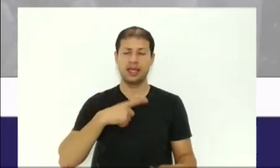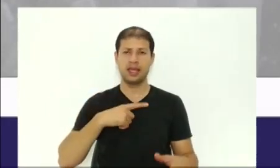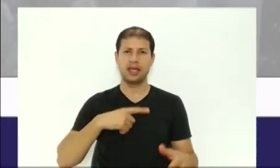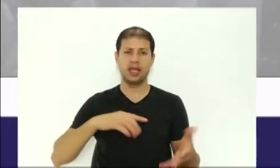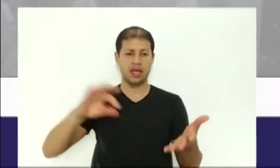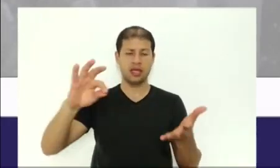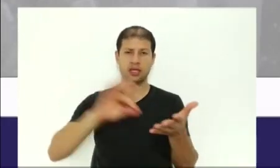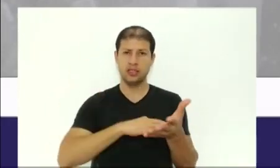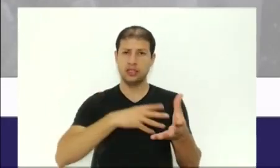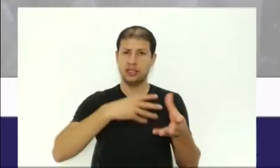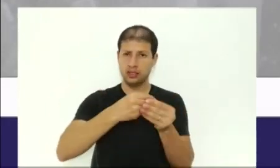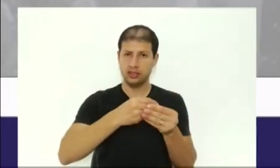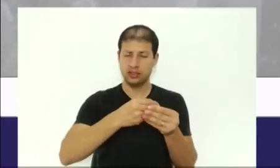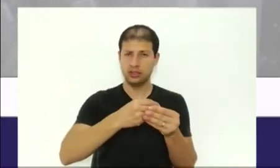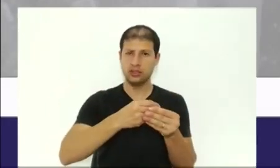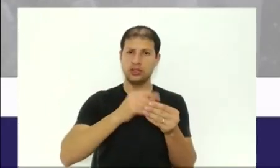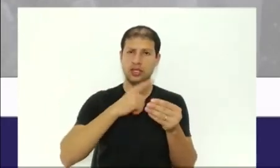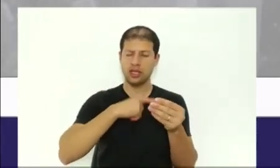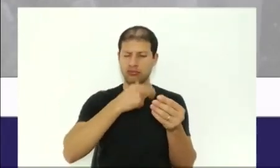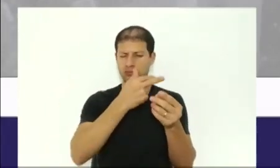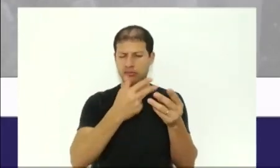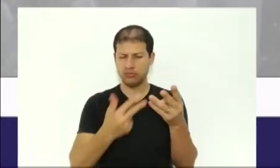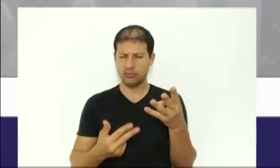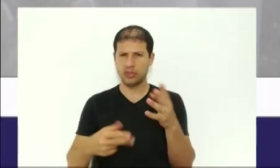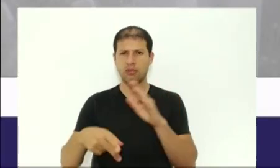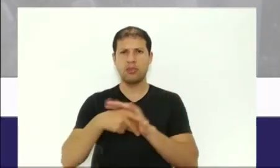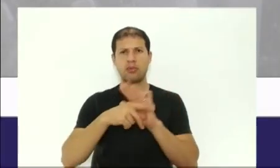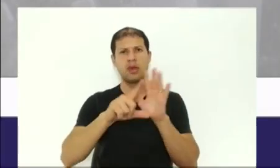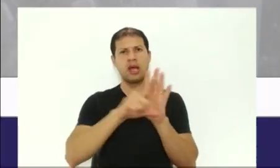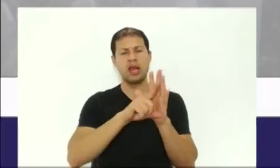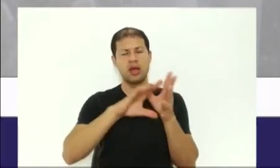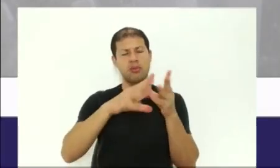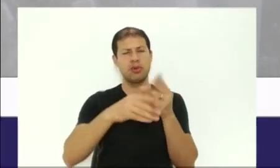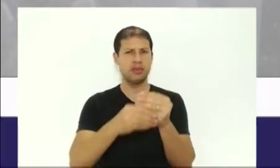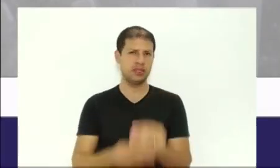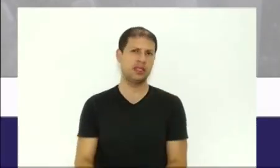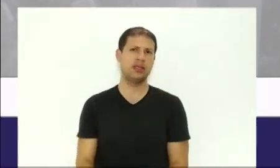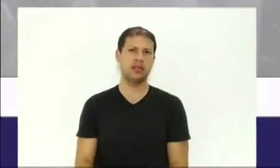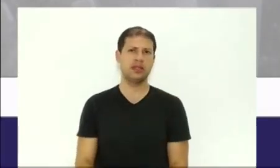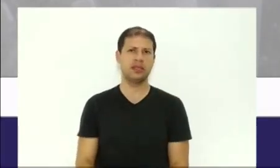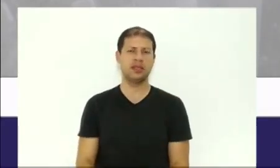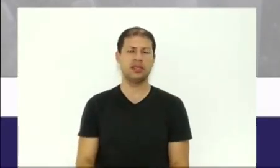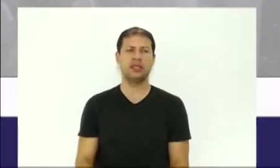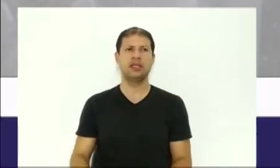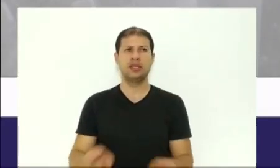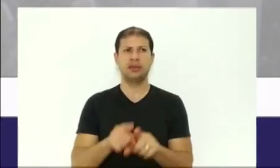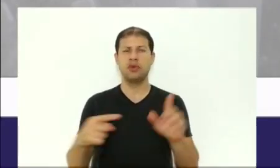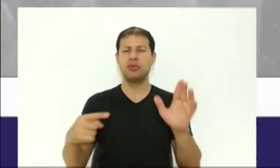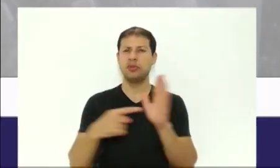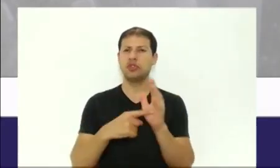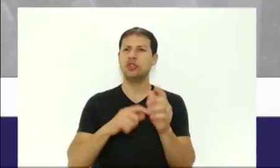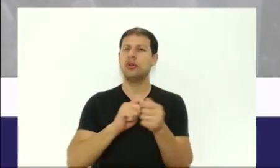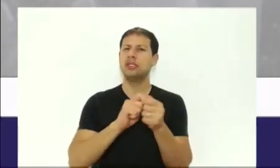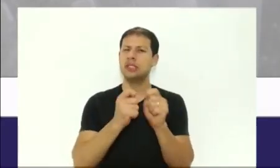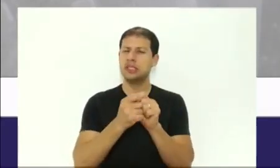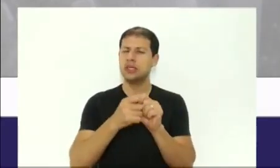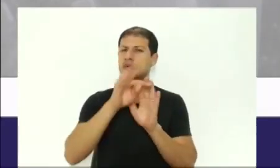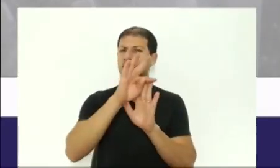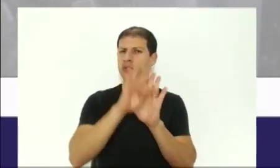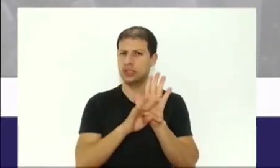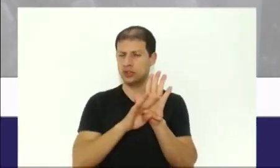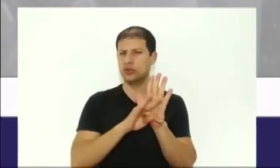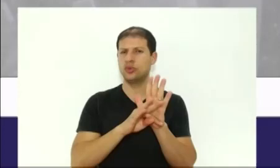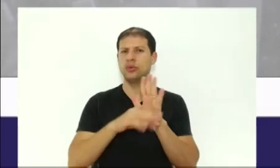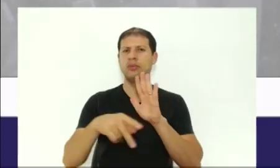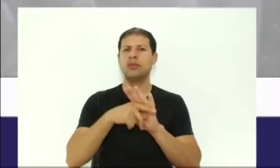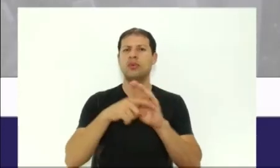vez preenchidos os requisitos definidos na própria lei complementar. E também o objetivo é ajustar o conteúdo textual dos